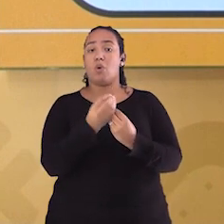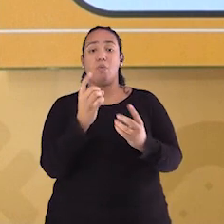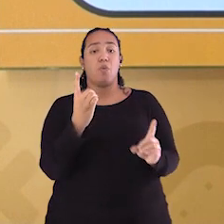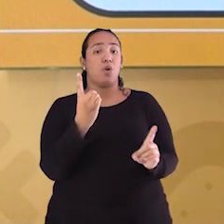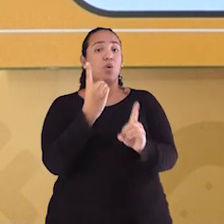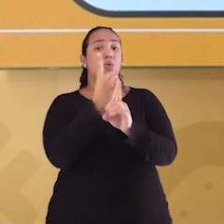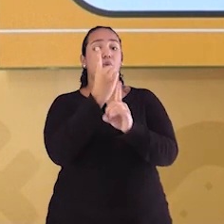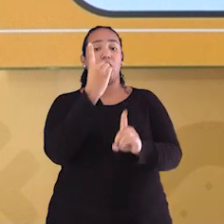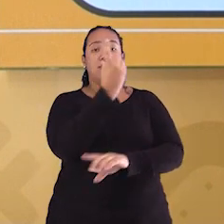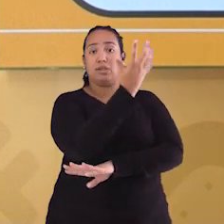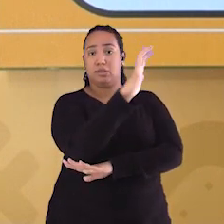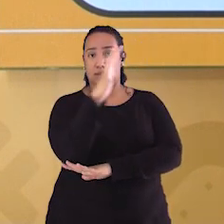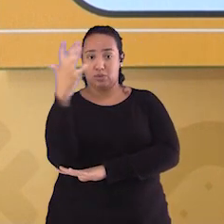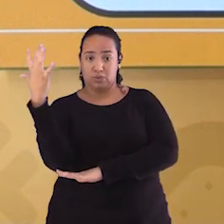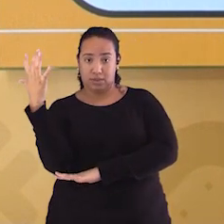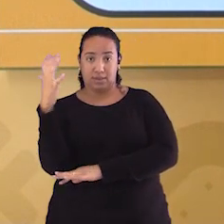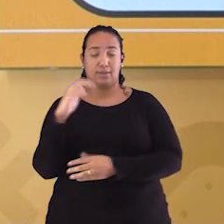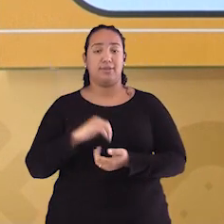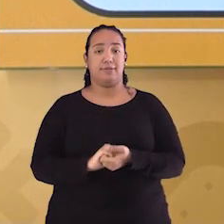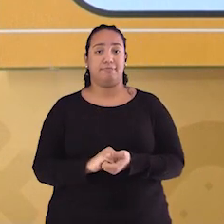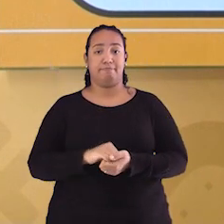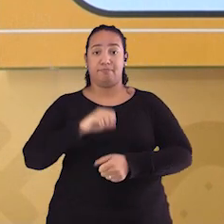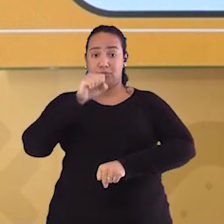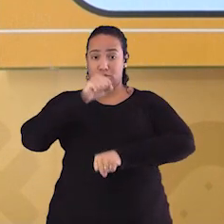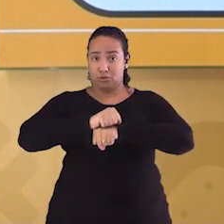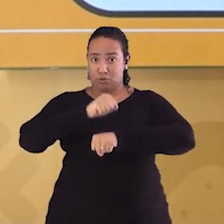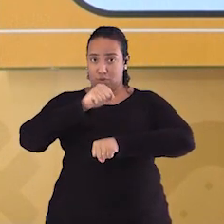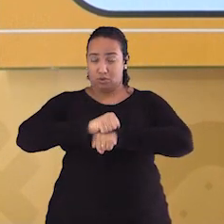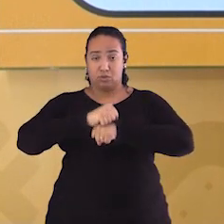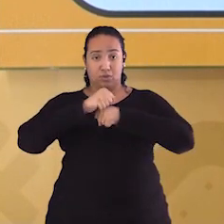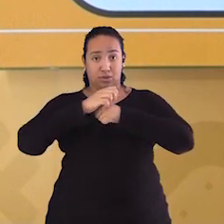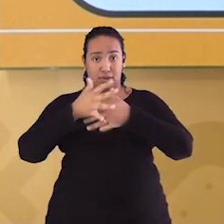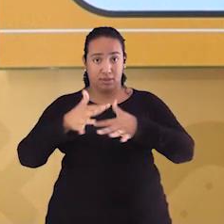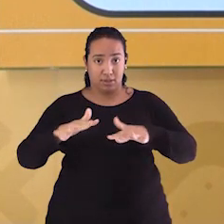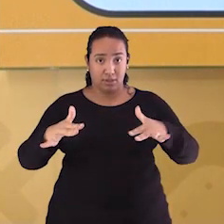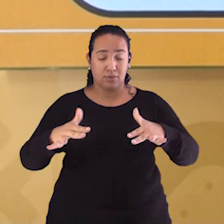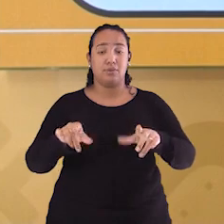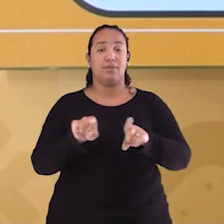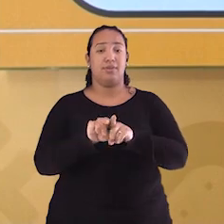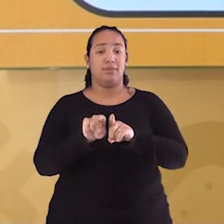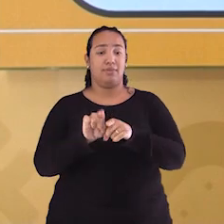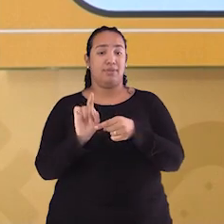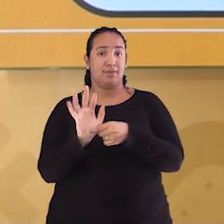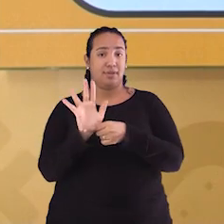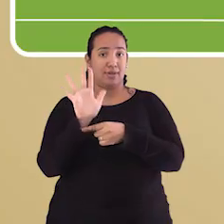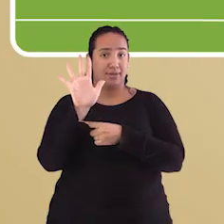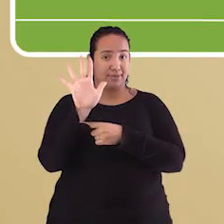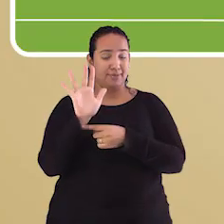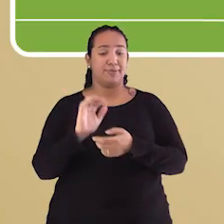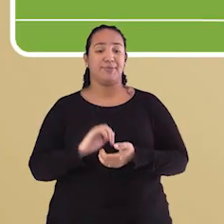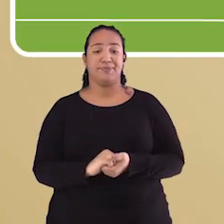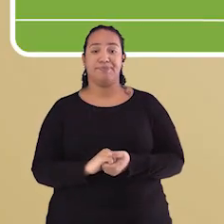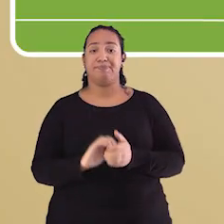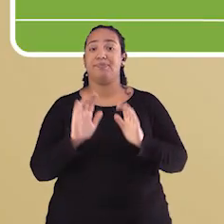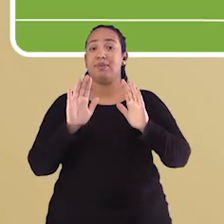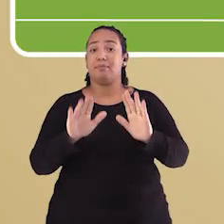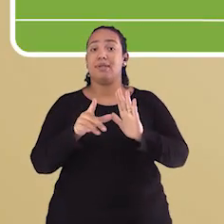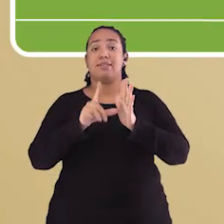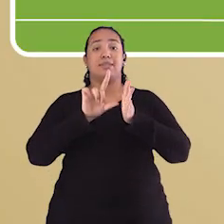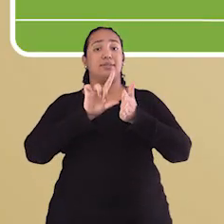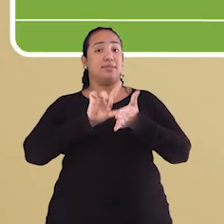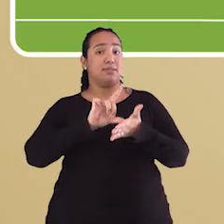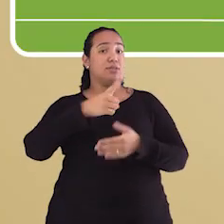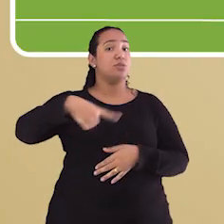na natureza, sendo então o sólido, o líquido e o gasoso. Antes de